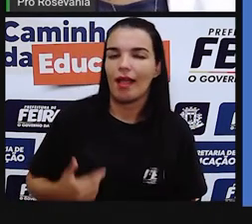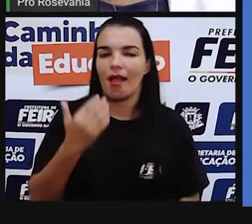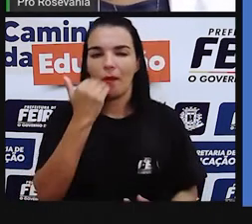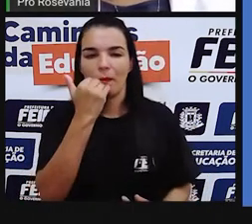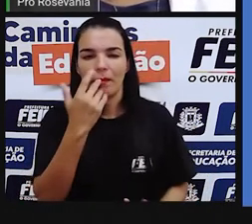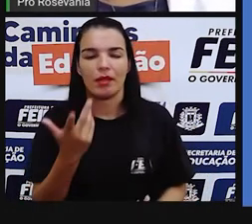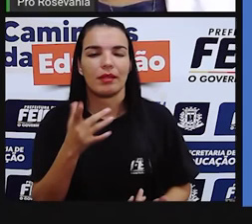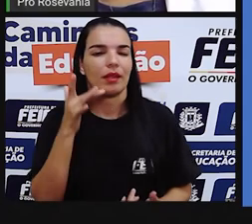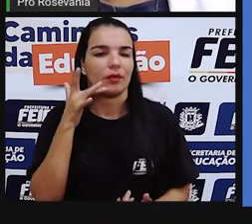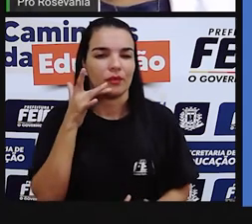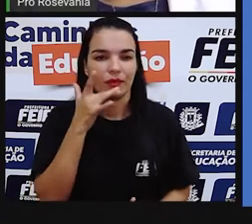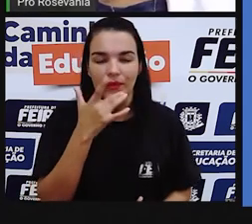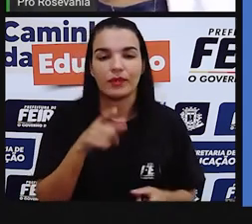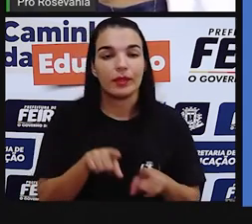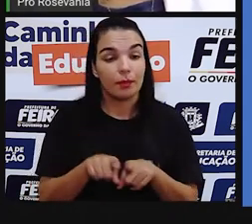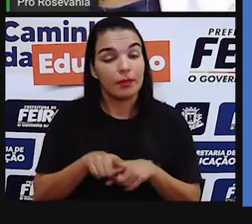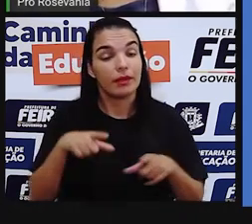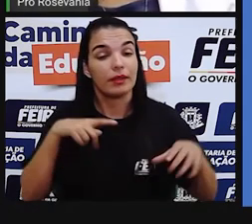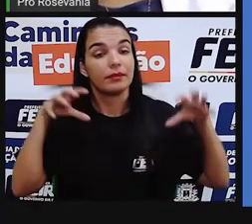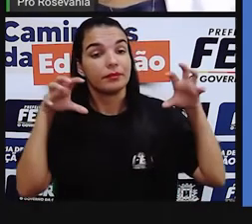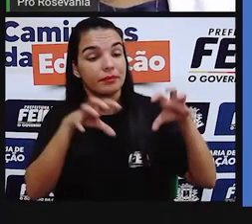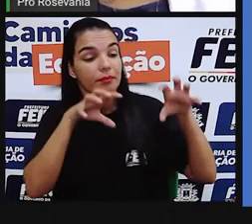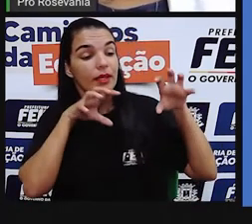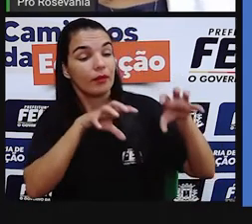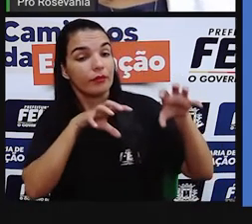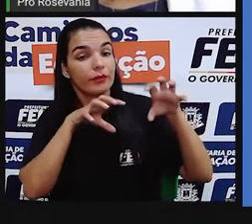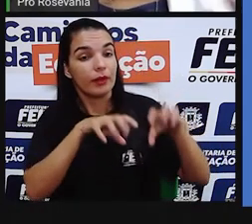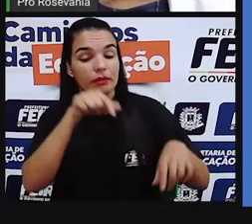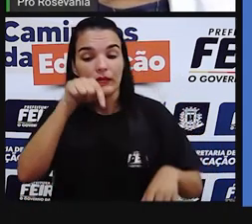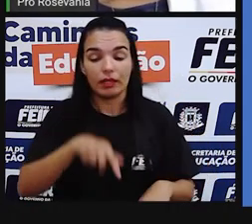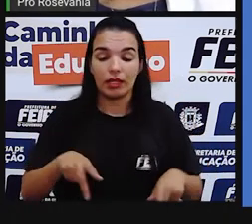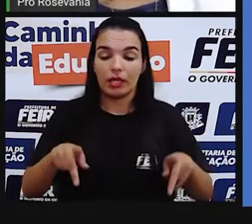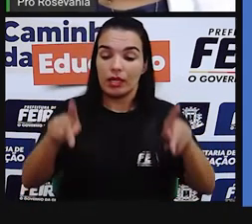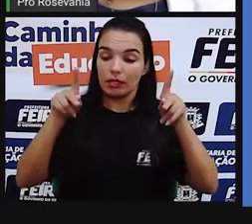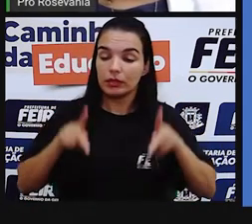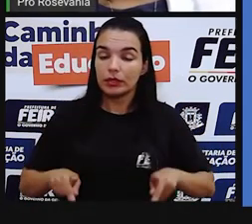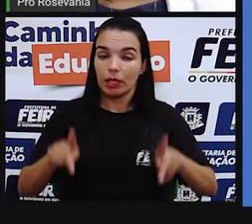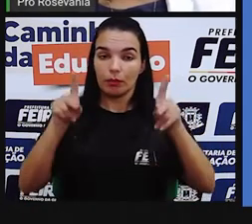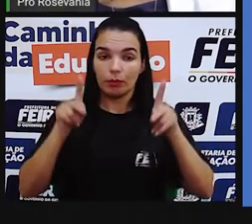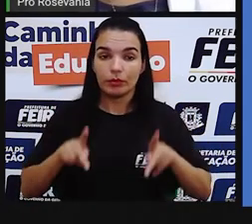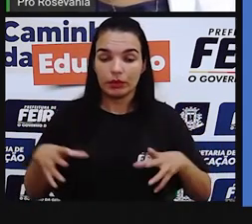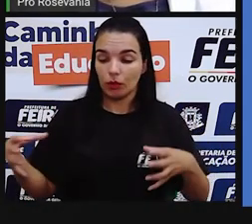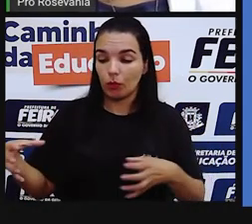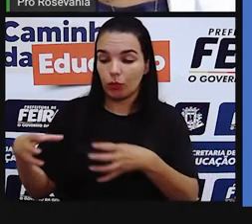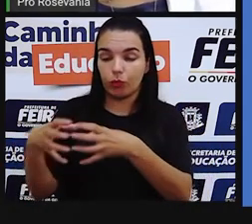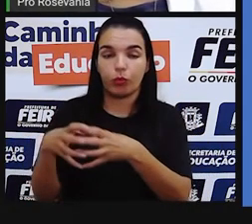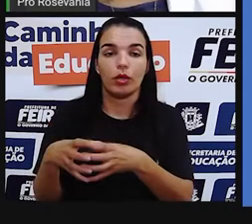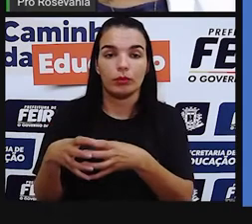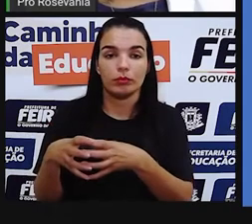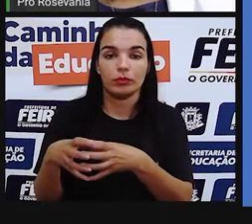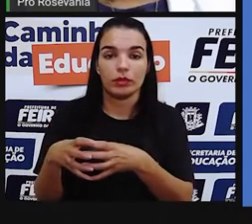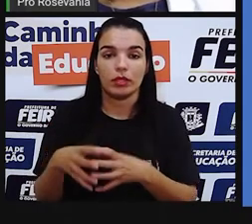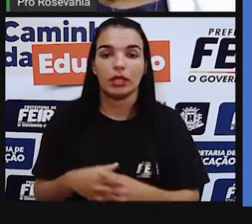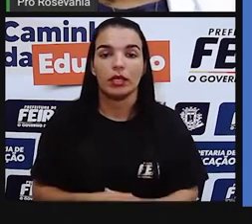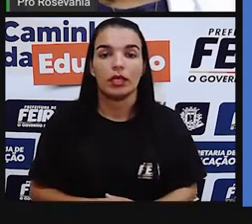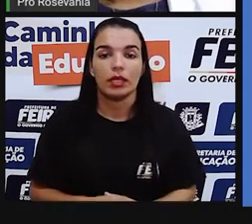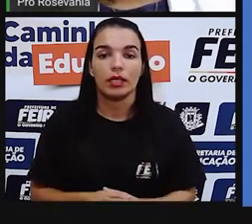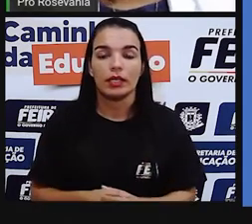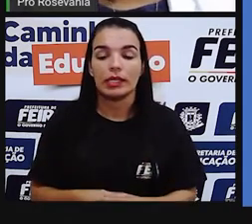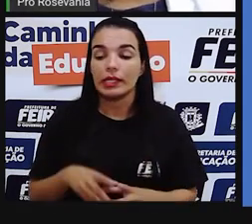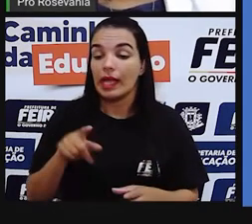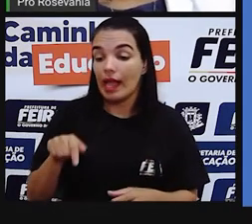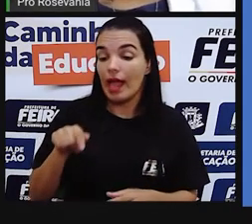chinesa. Então a gente pegou muitas coisas desses povos imigrantes que vieram para cá. principalmente lá